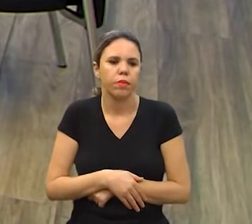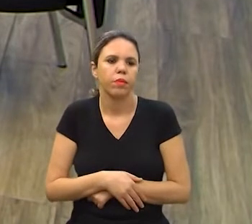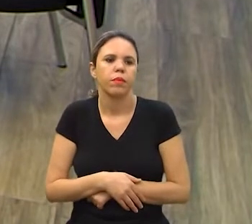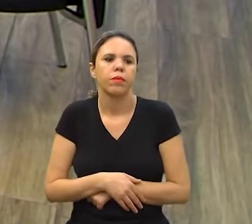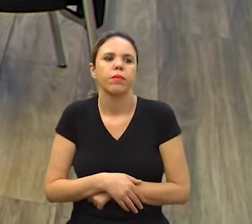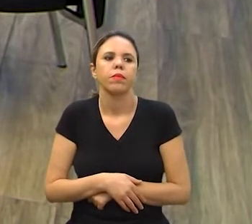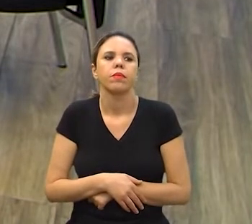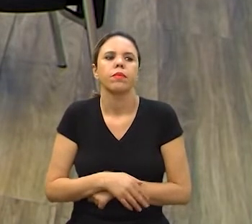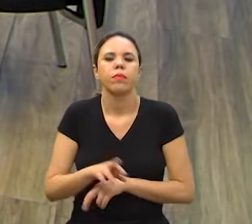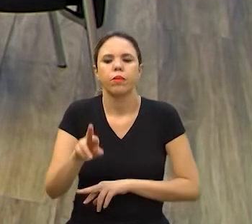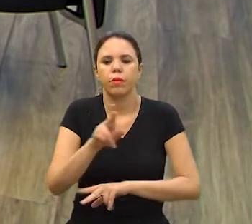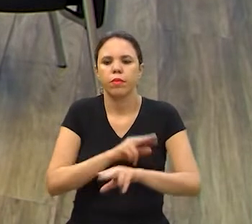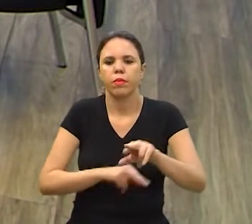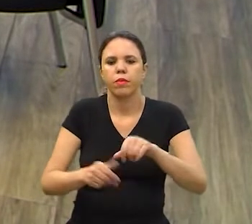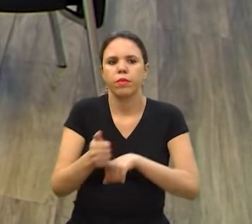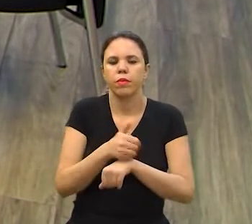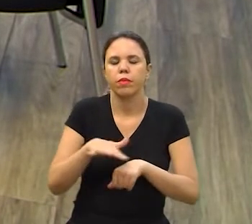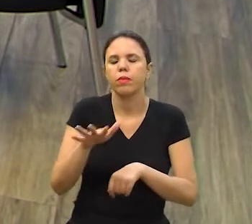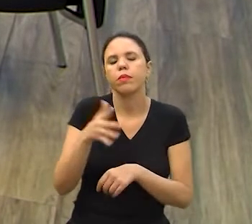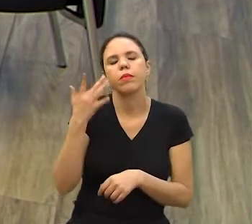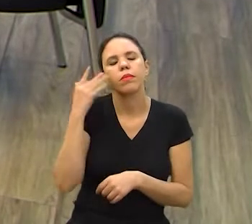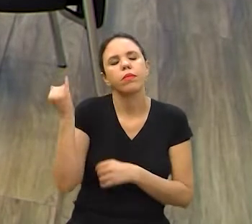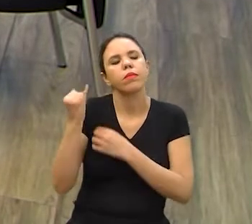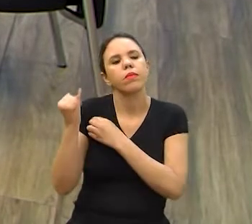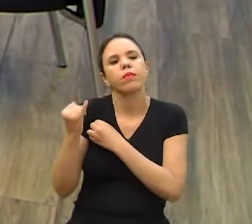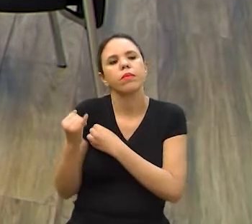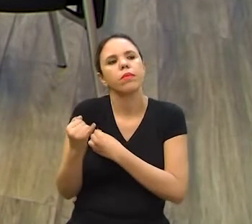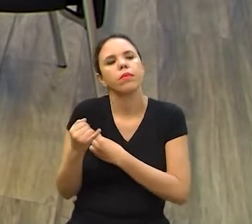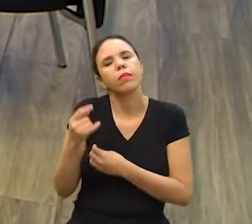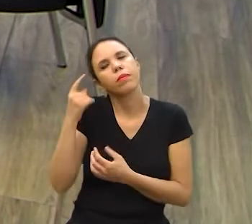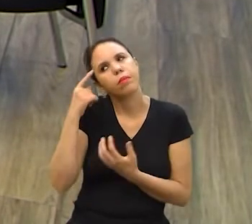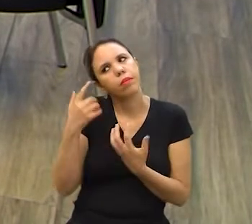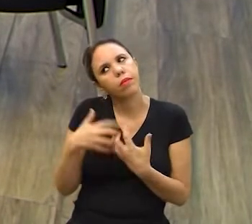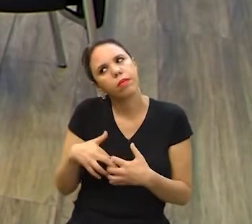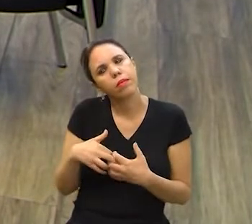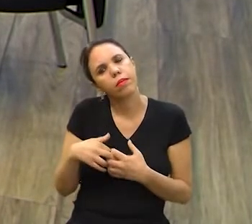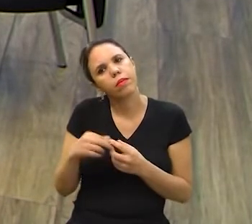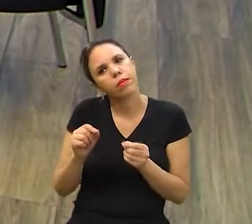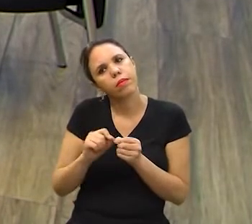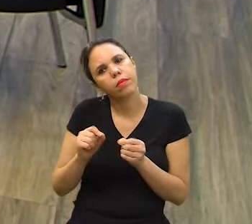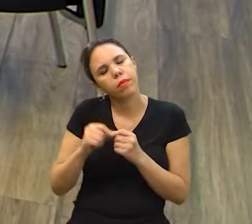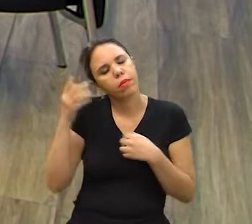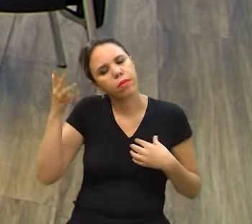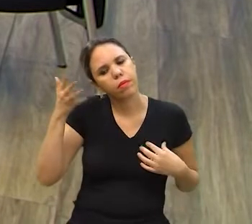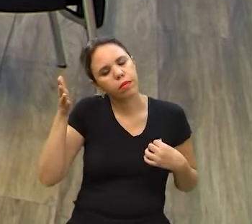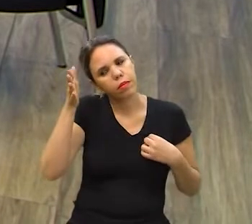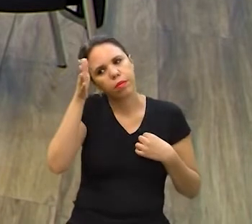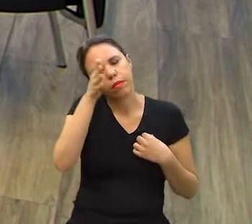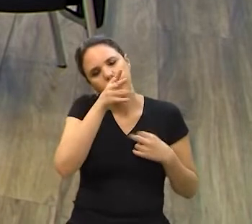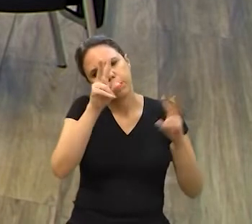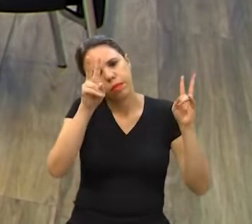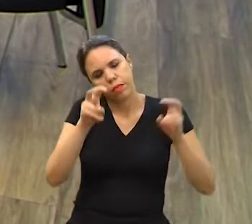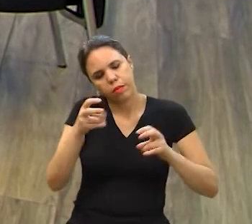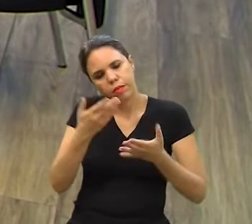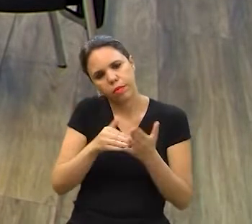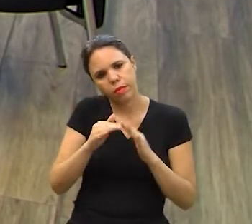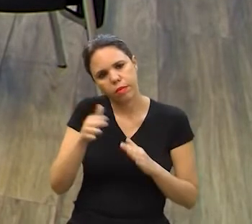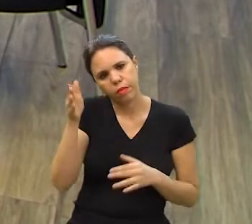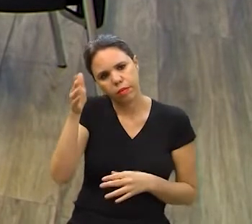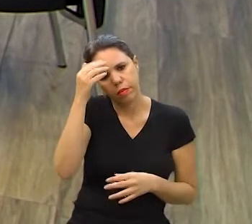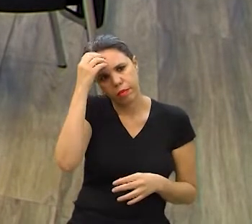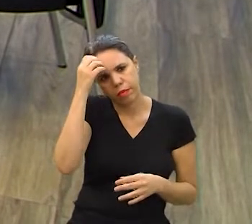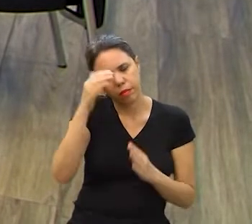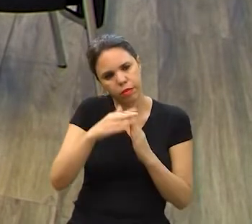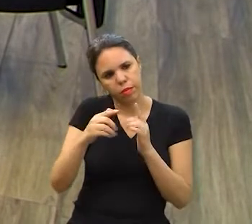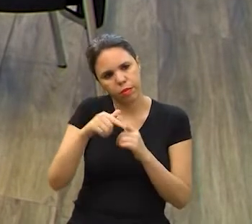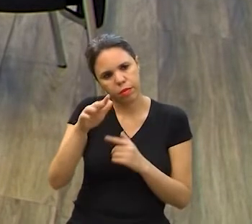participação nos mais diversos segmentos, qual que é a importância, então, quando a gente pensa em fazer palestras sobre esse tema em